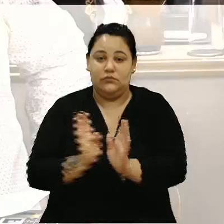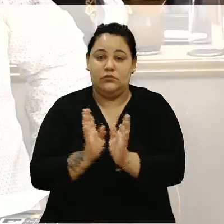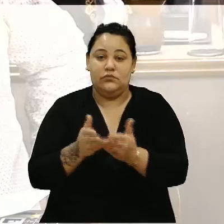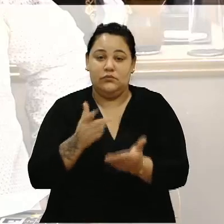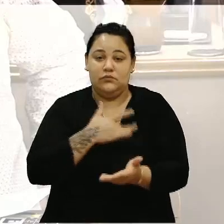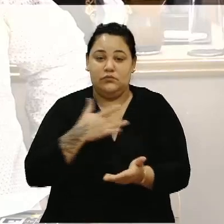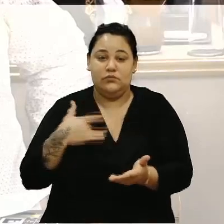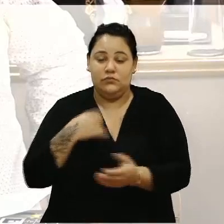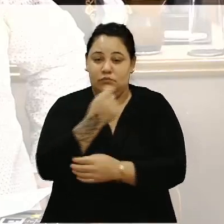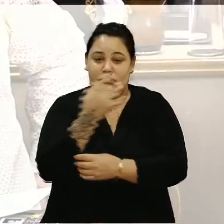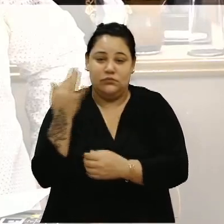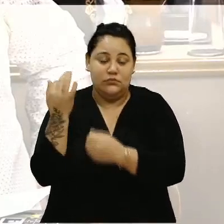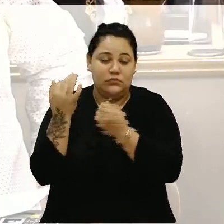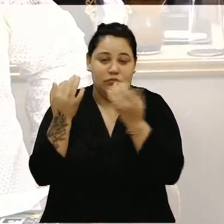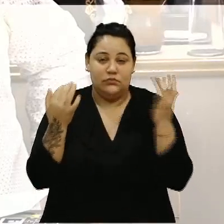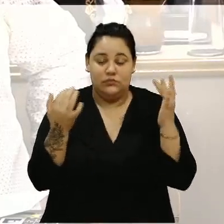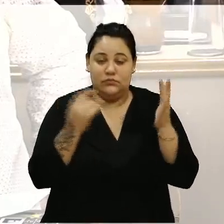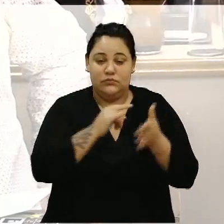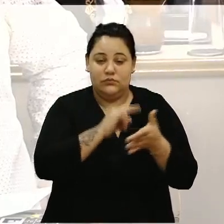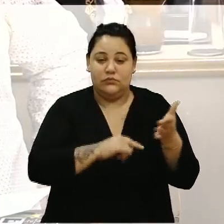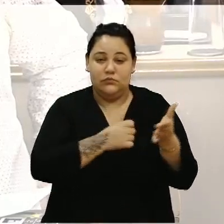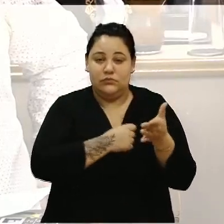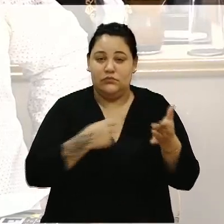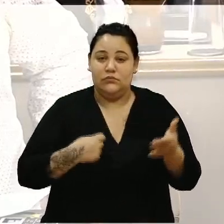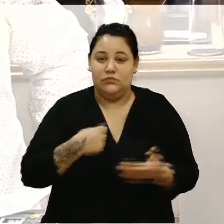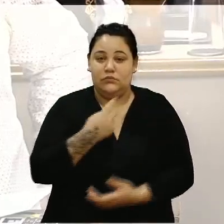Saúde e Meio Ambiente, parecer número